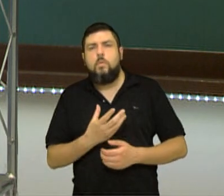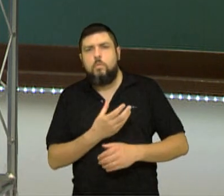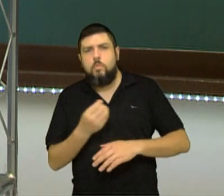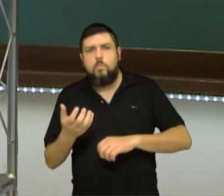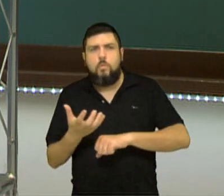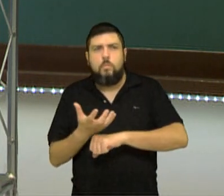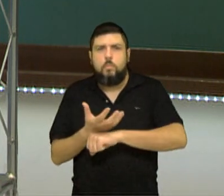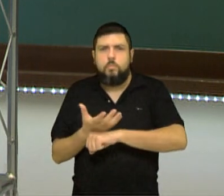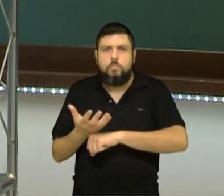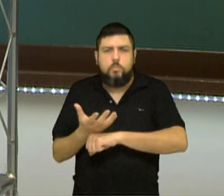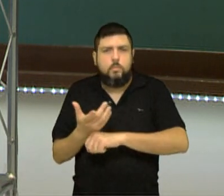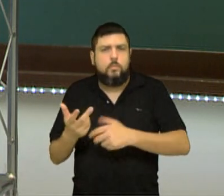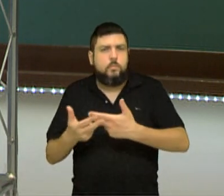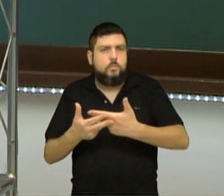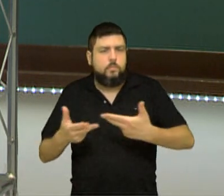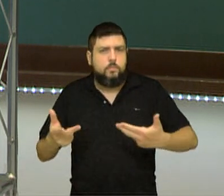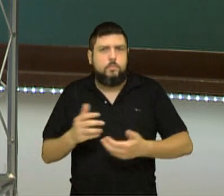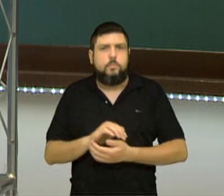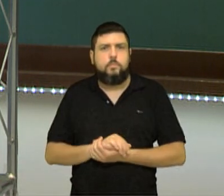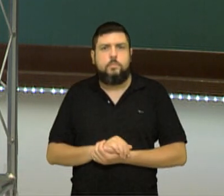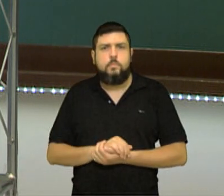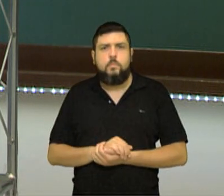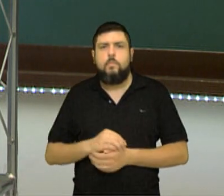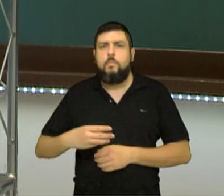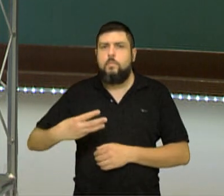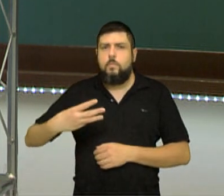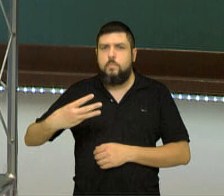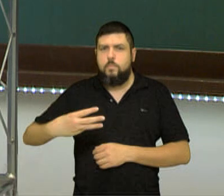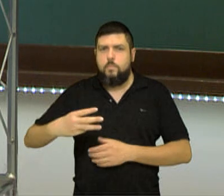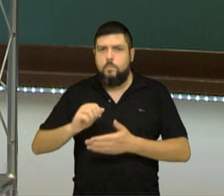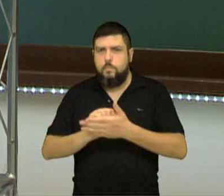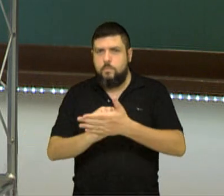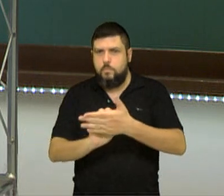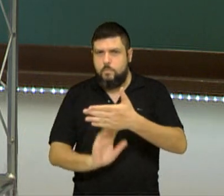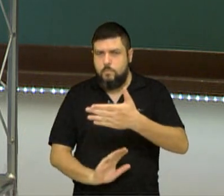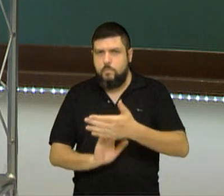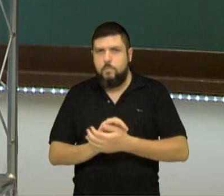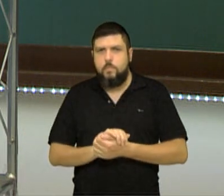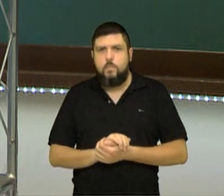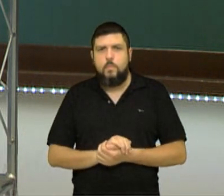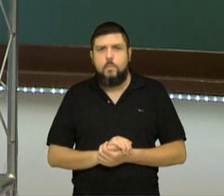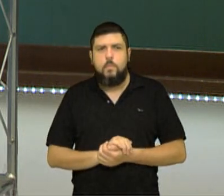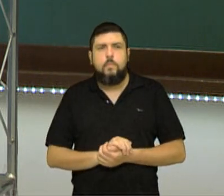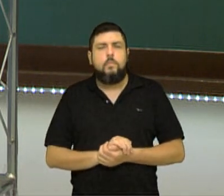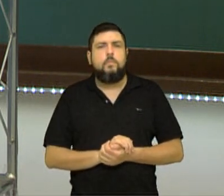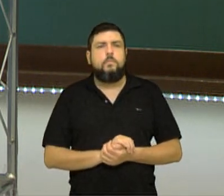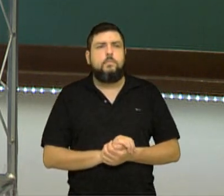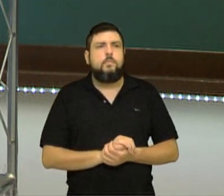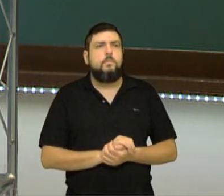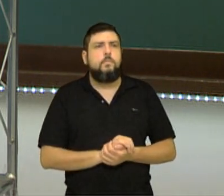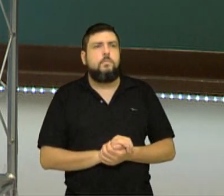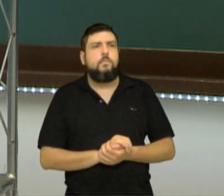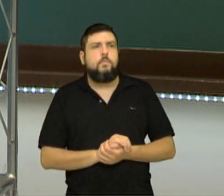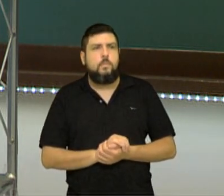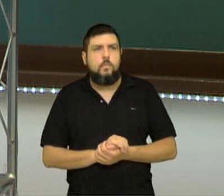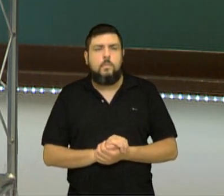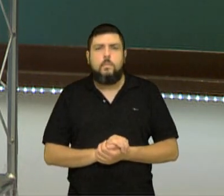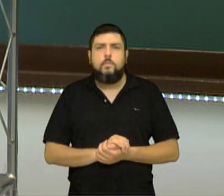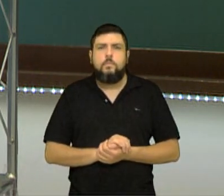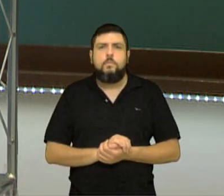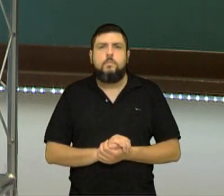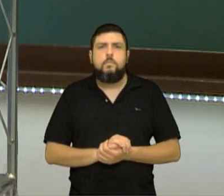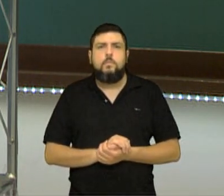e tudo mais. Então vamos a uma terceira atividade aqui, gente. Aqui temos um pão mofado, tá? E aí a gente vai